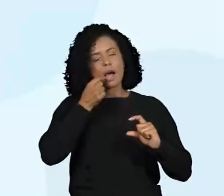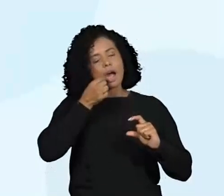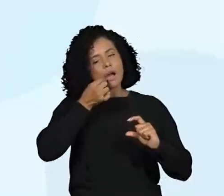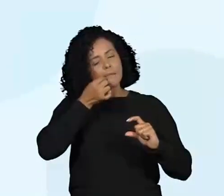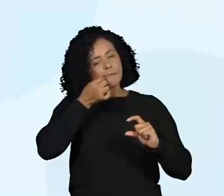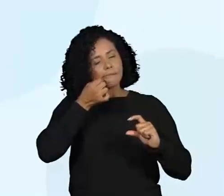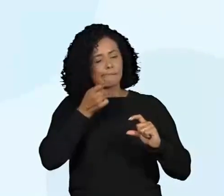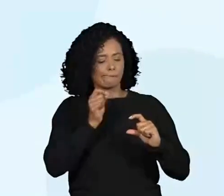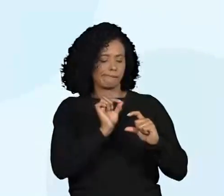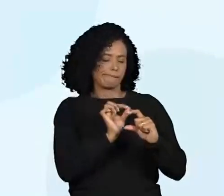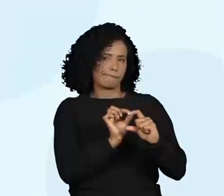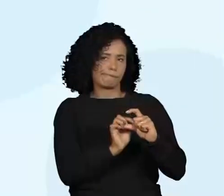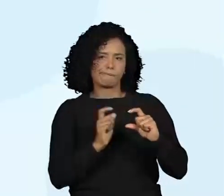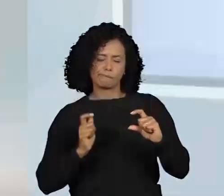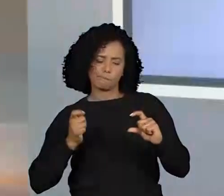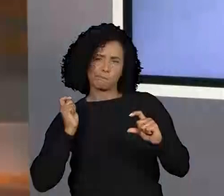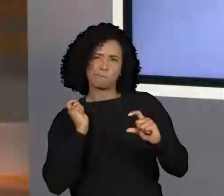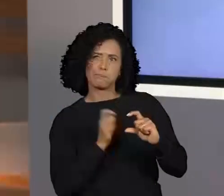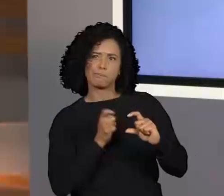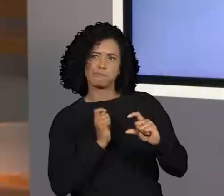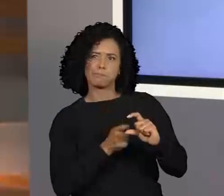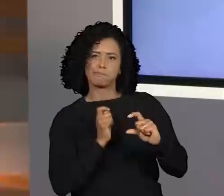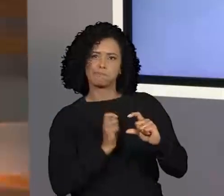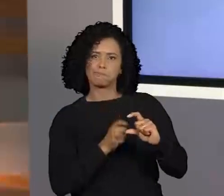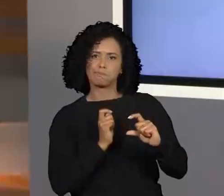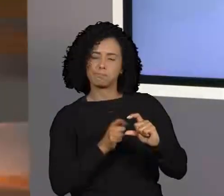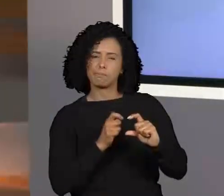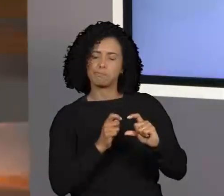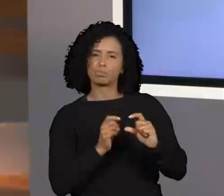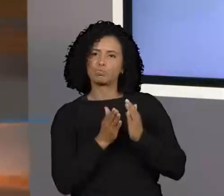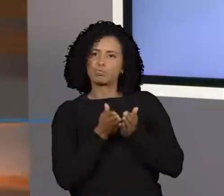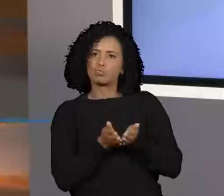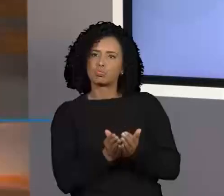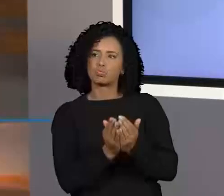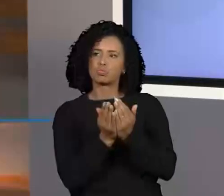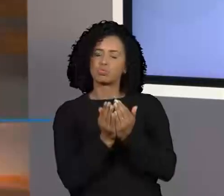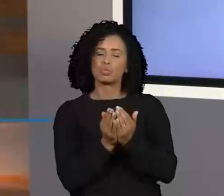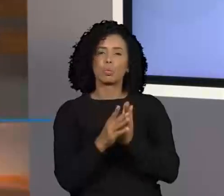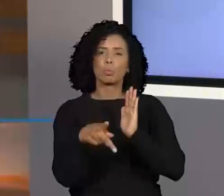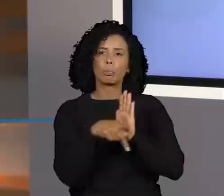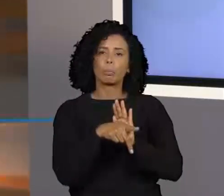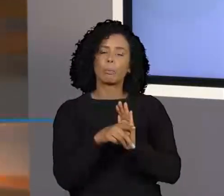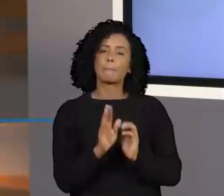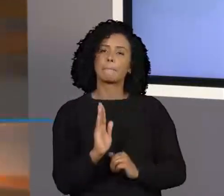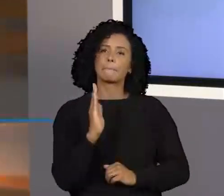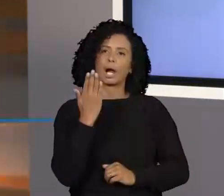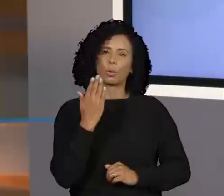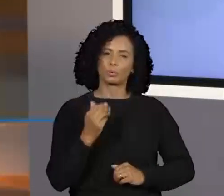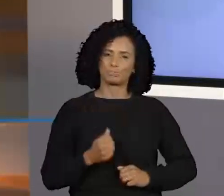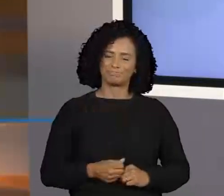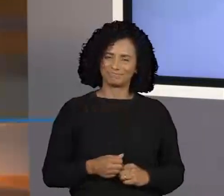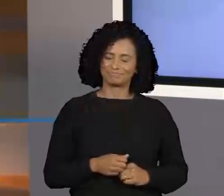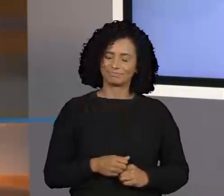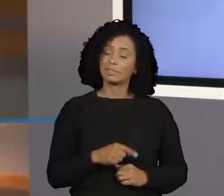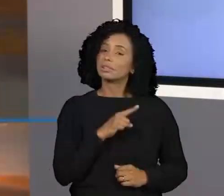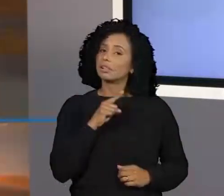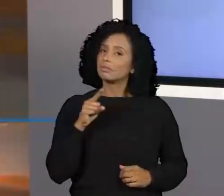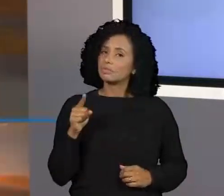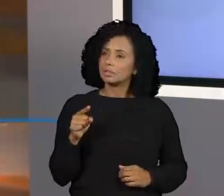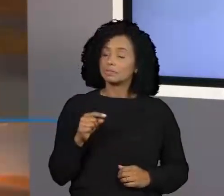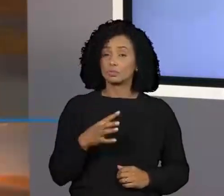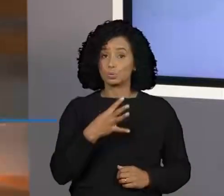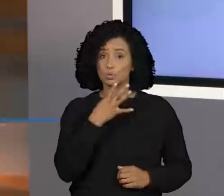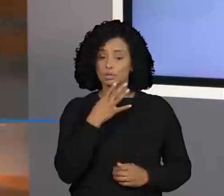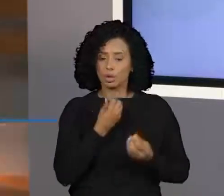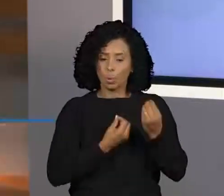bem. Então, olha só. Então, a gente já sabe aí que vamos falar sobre transporte e os meios de transporte e as modificações aí no